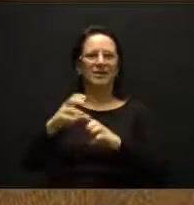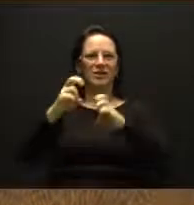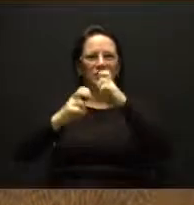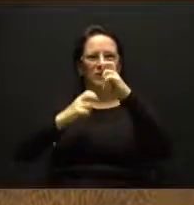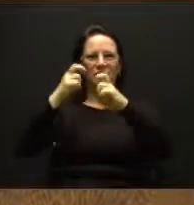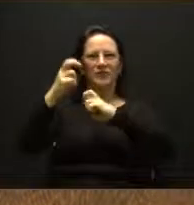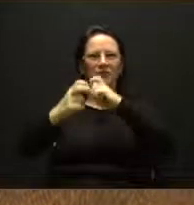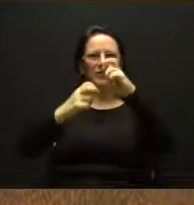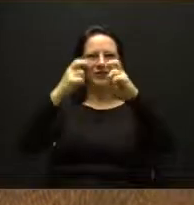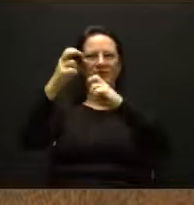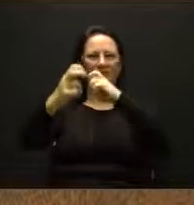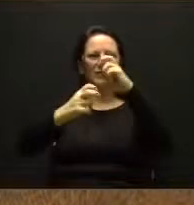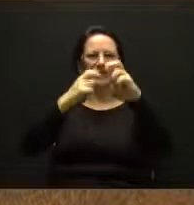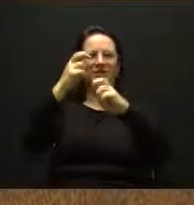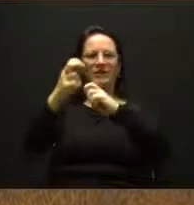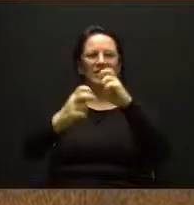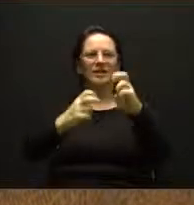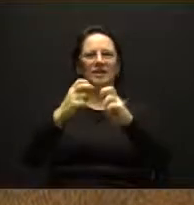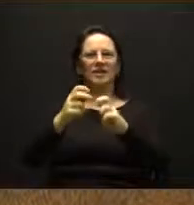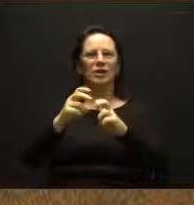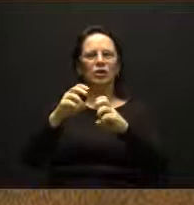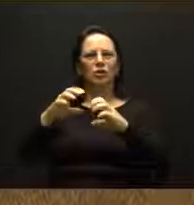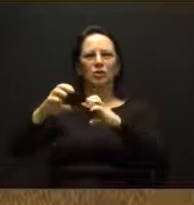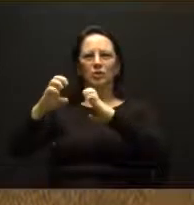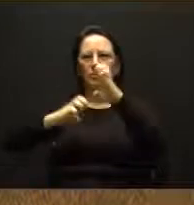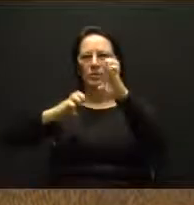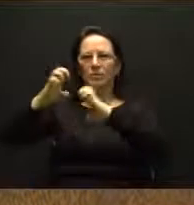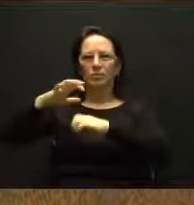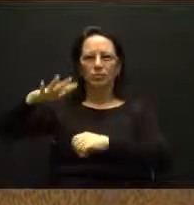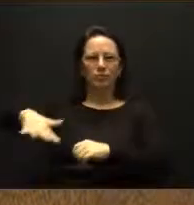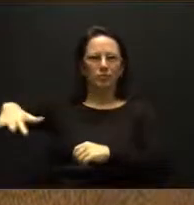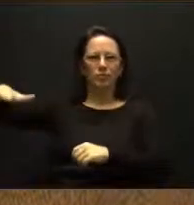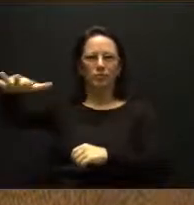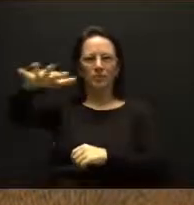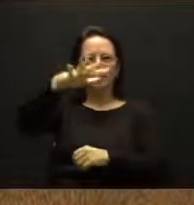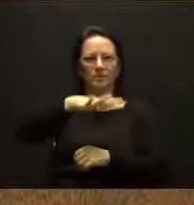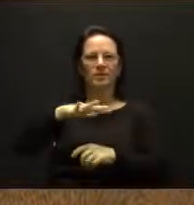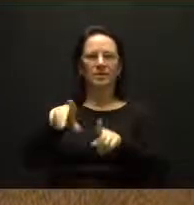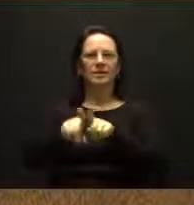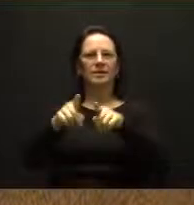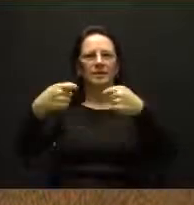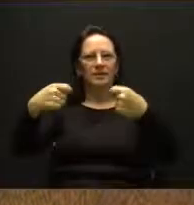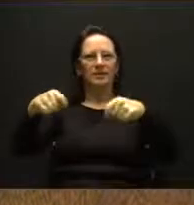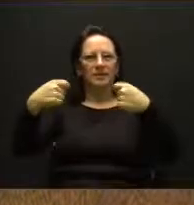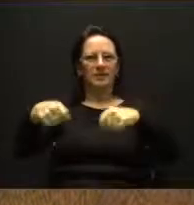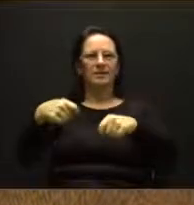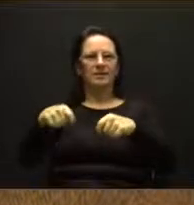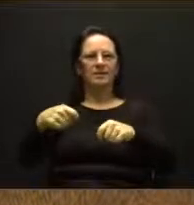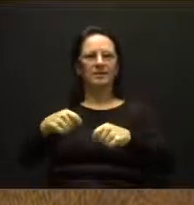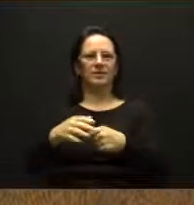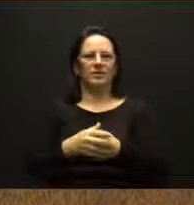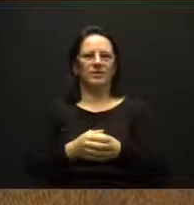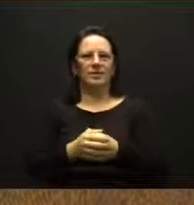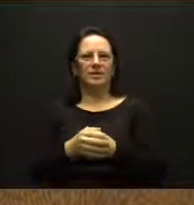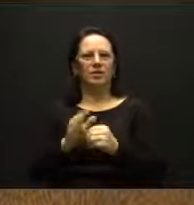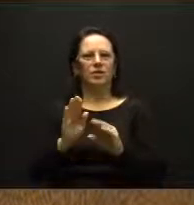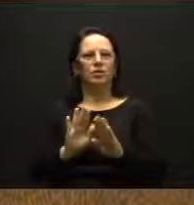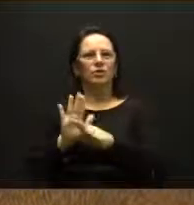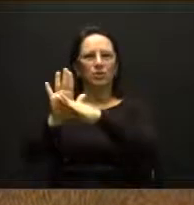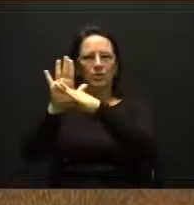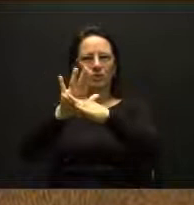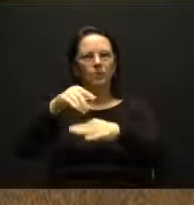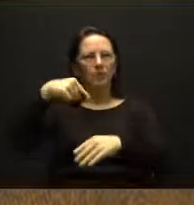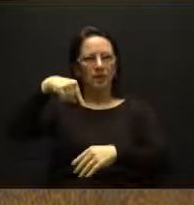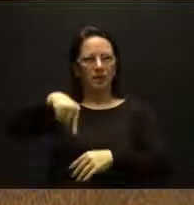baixada como também o maior pólo industrial da região portanto necessário se faz esse empreendimento em nossa